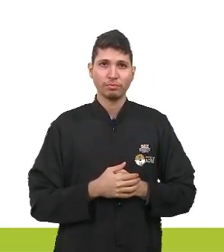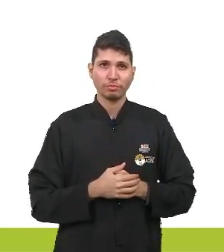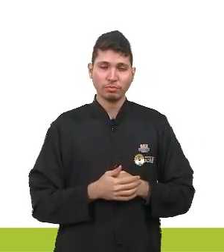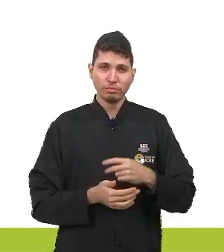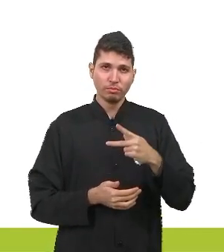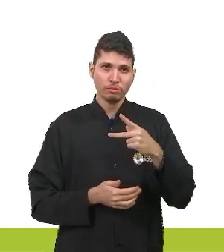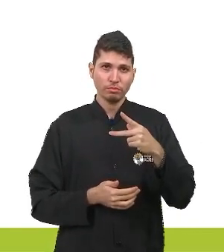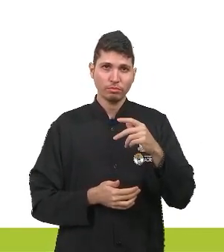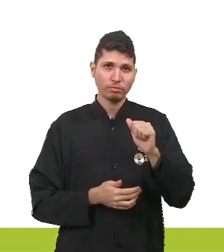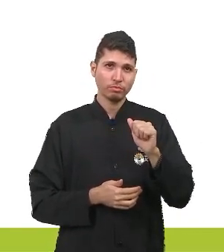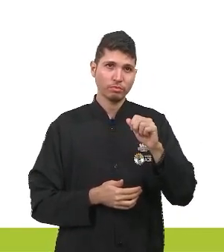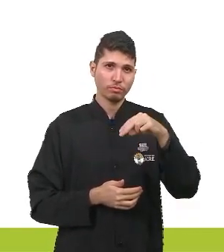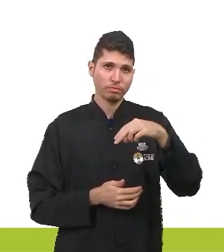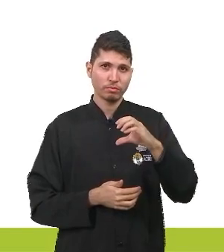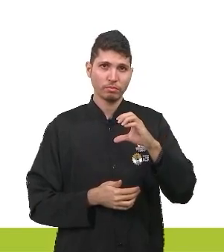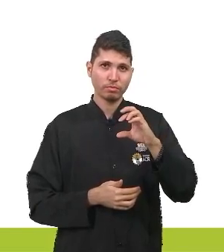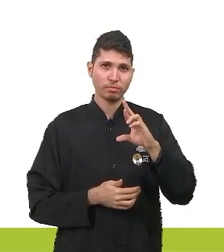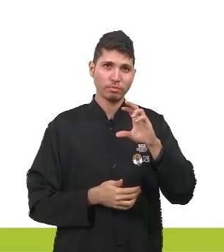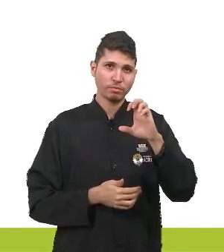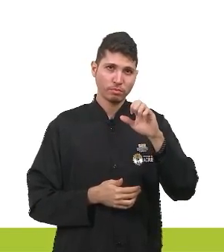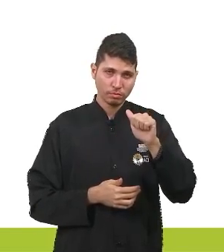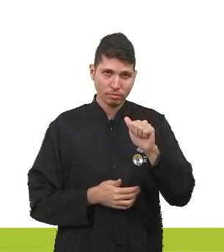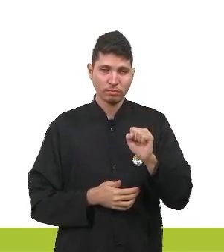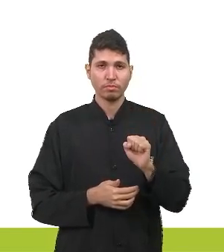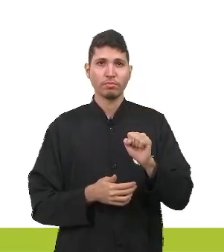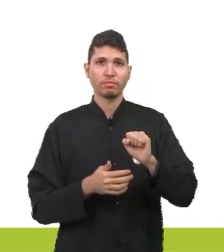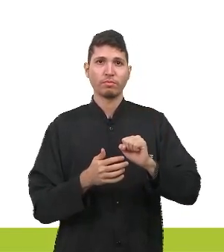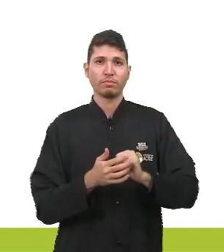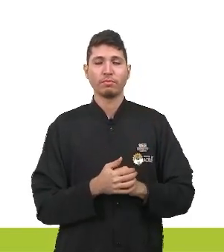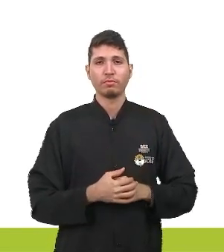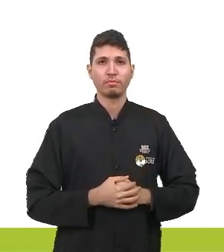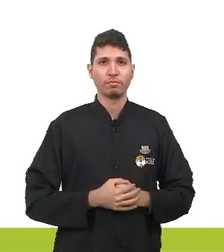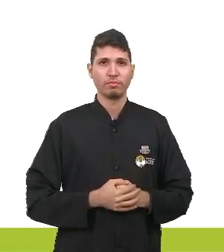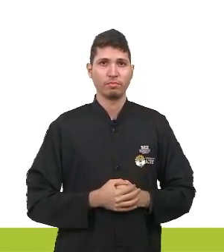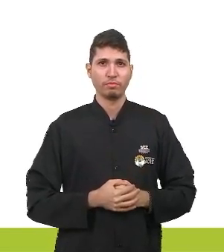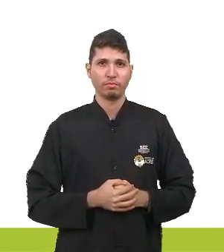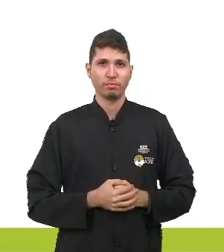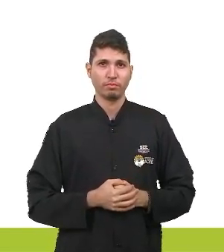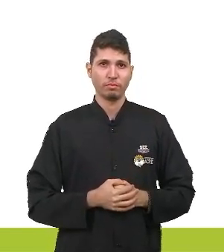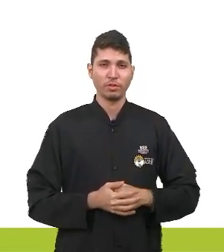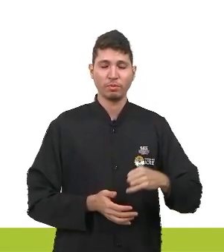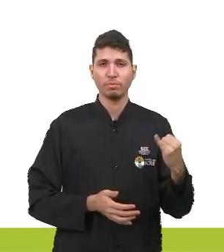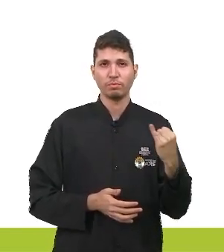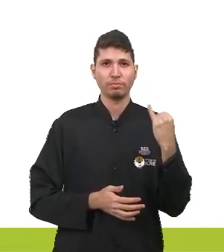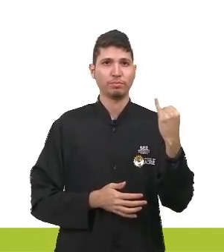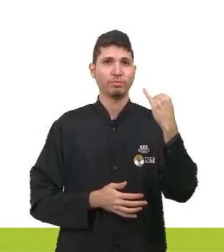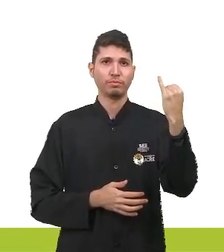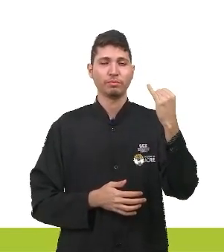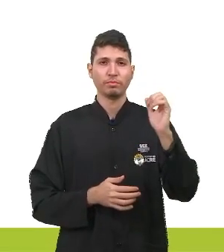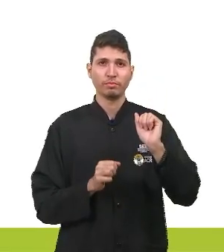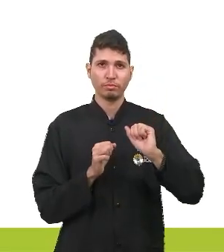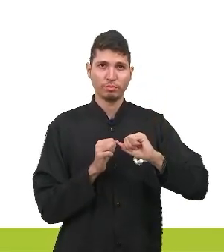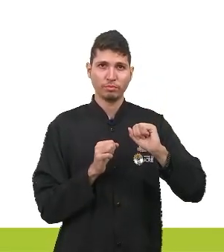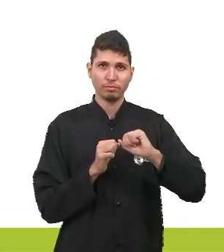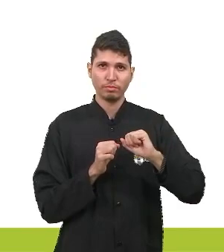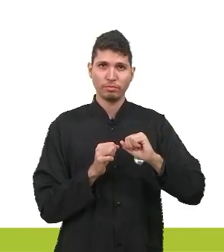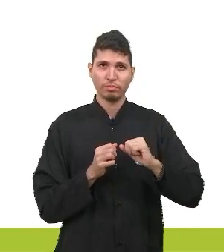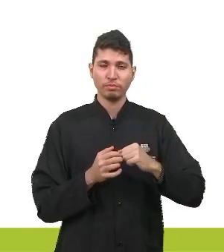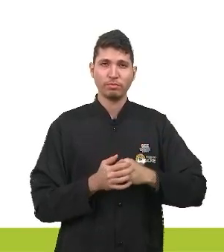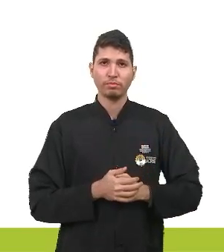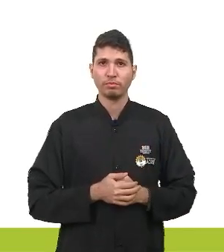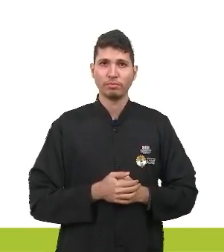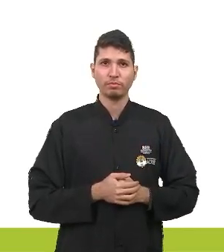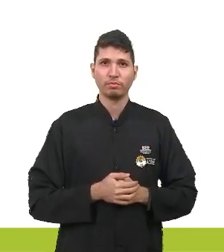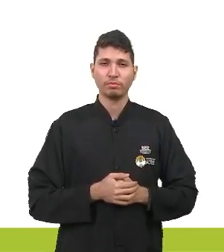pâncreas é uma outra glândula. Esse pâncreas ele tem uma função muito grande. Ele produz muitas